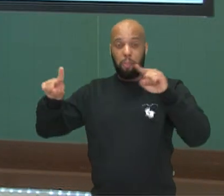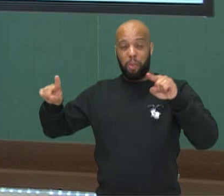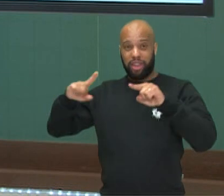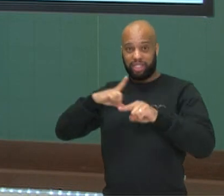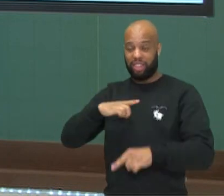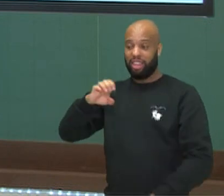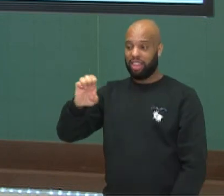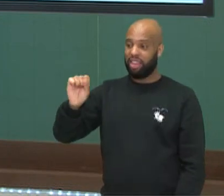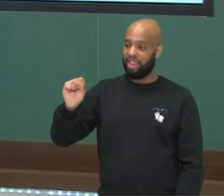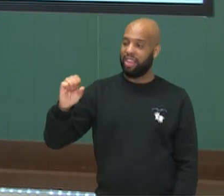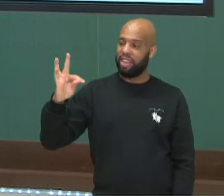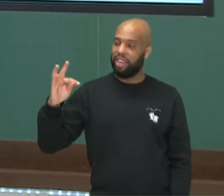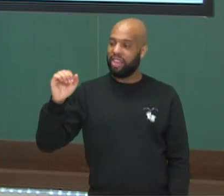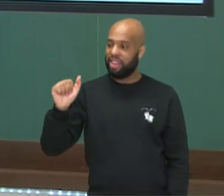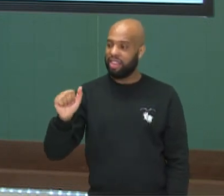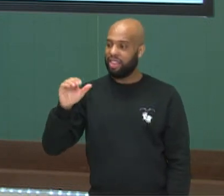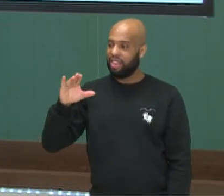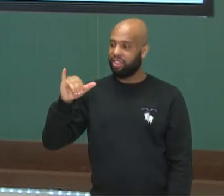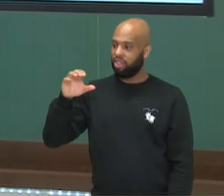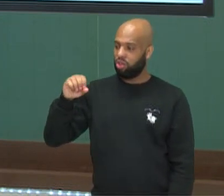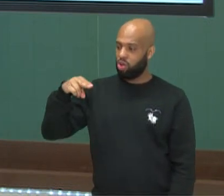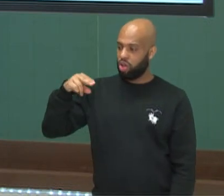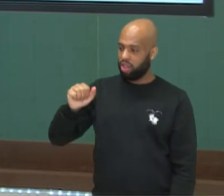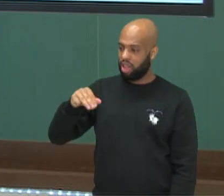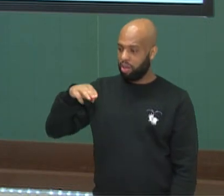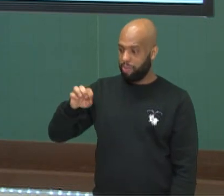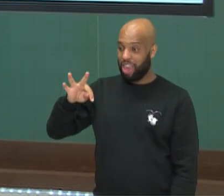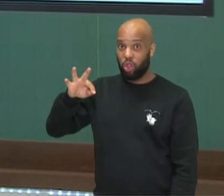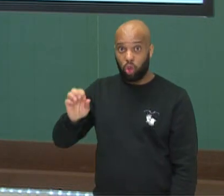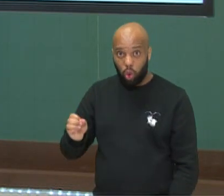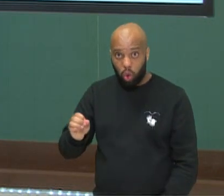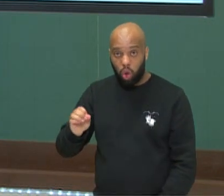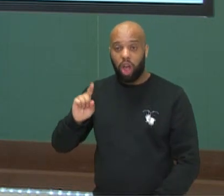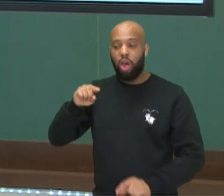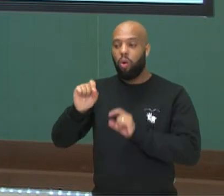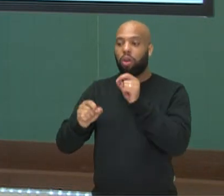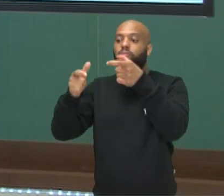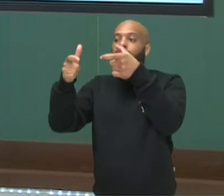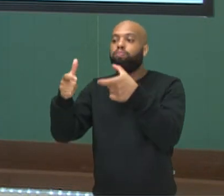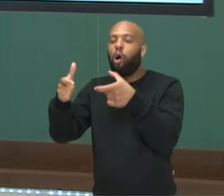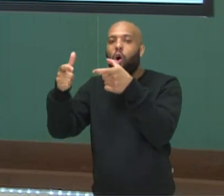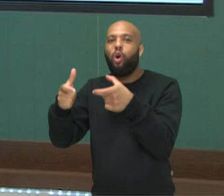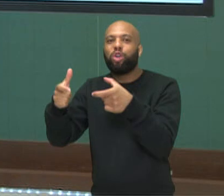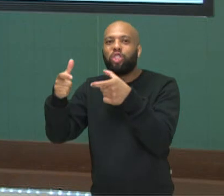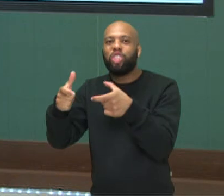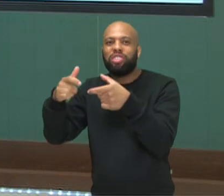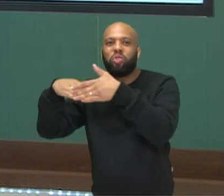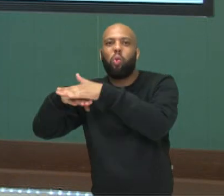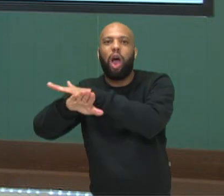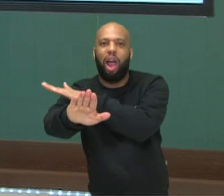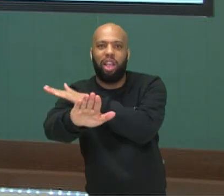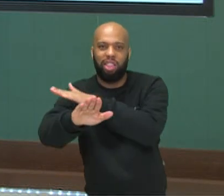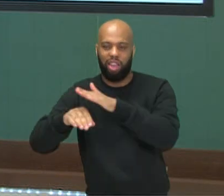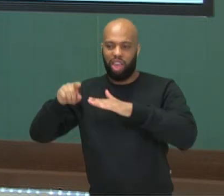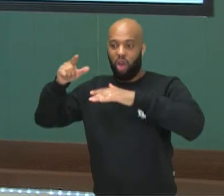elas mudam o sentido. Aluno, ex-aluno, né? Casar, casamento. Perceba que